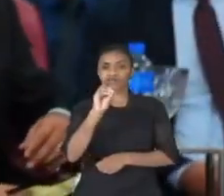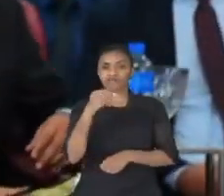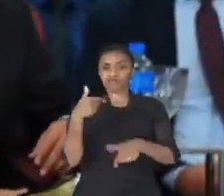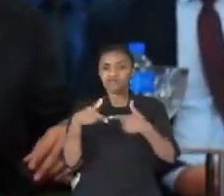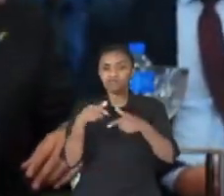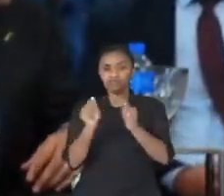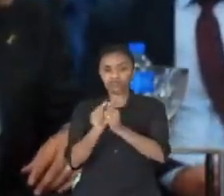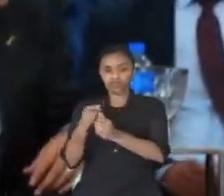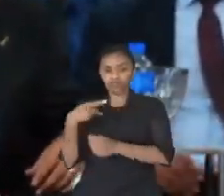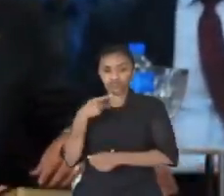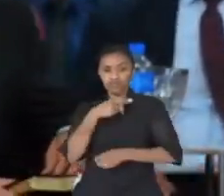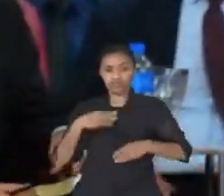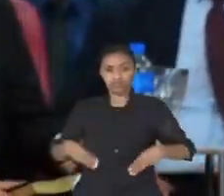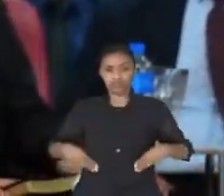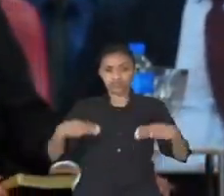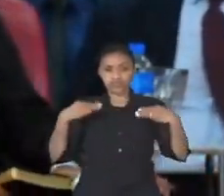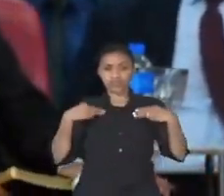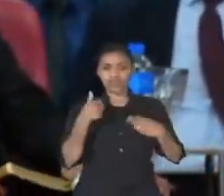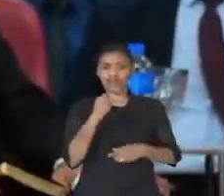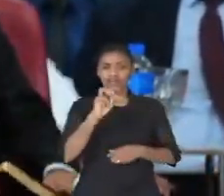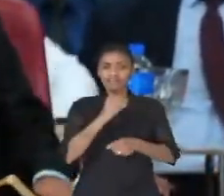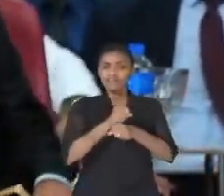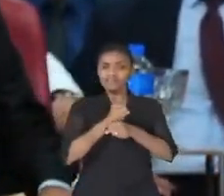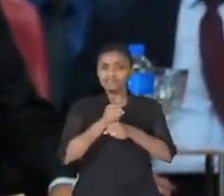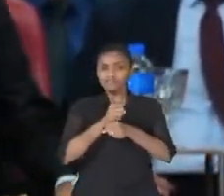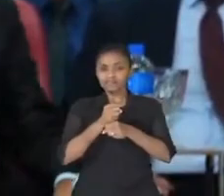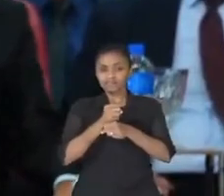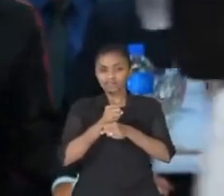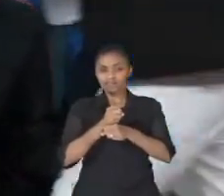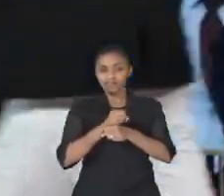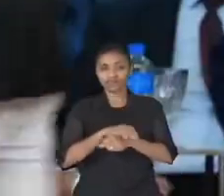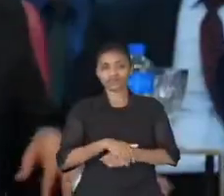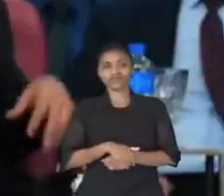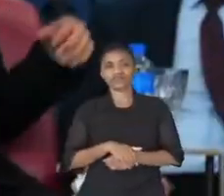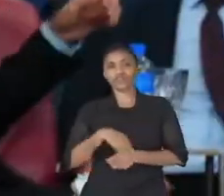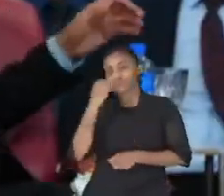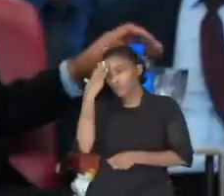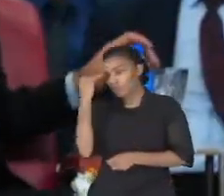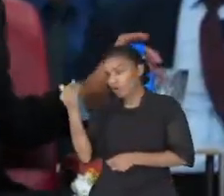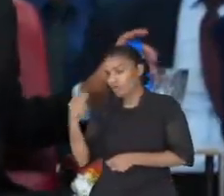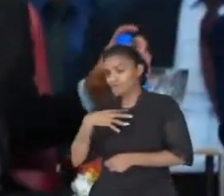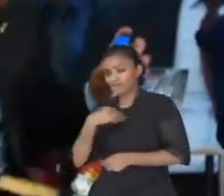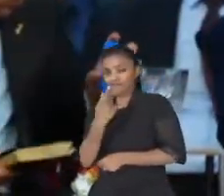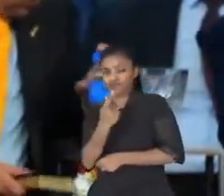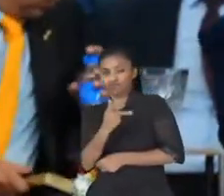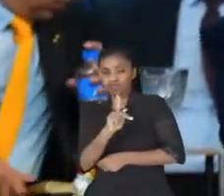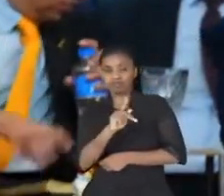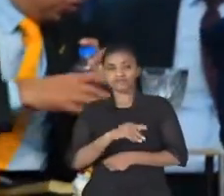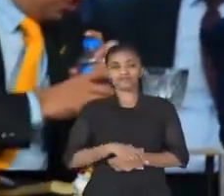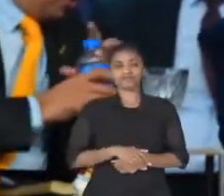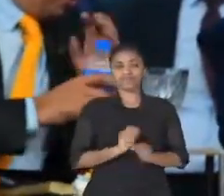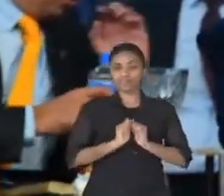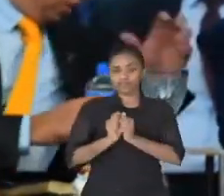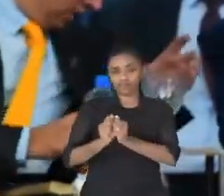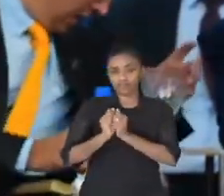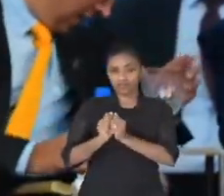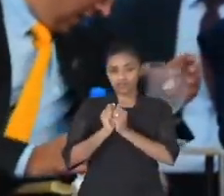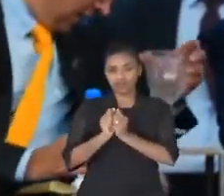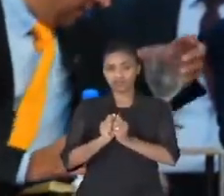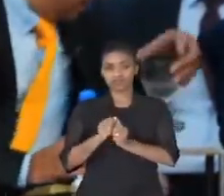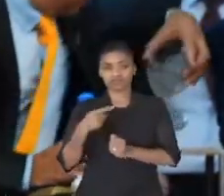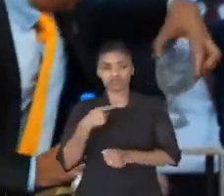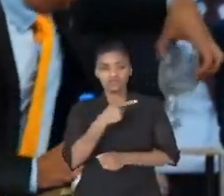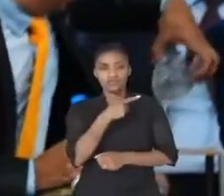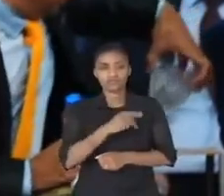15 anos. E nada melhor do que você poder honrar um filho diante das pessoas que acompanham o seu ministério.